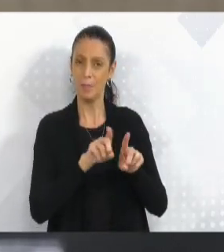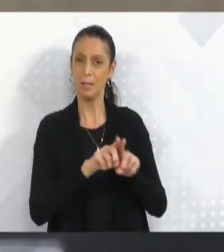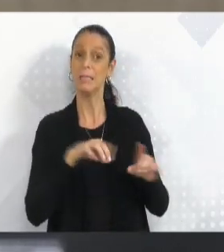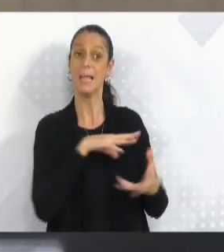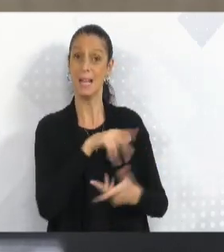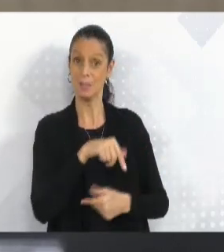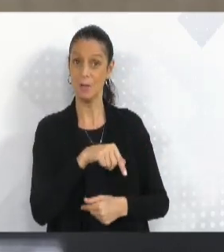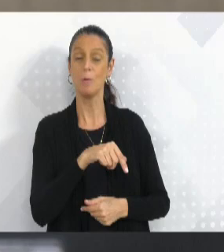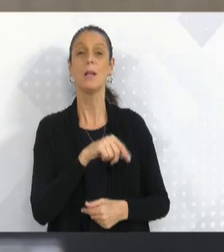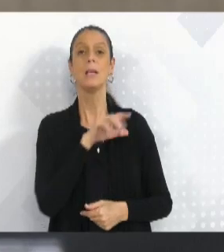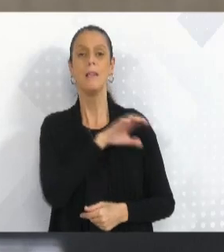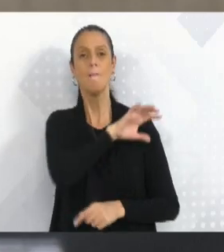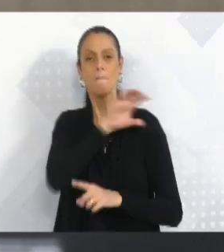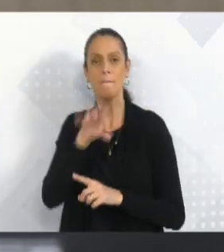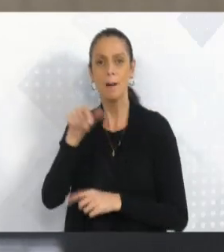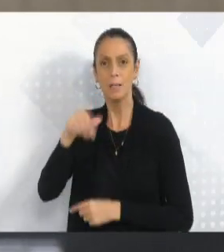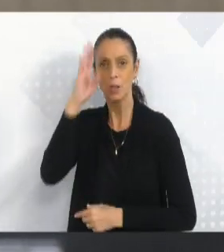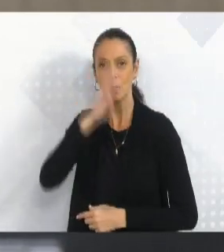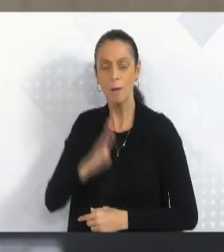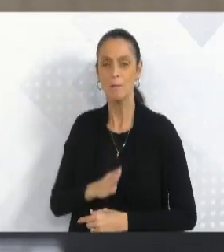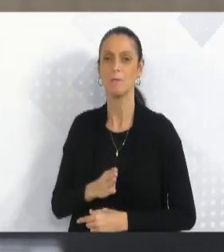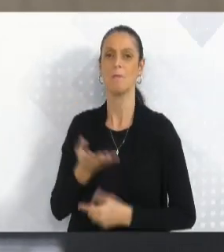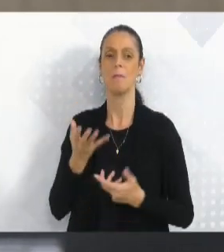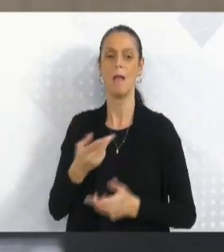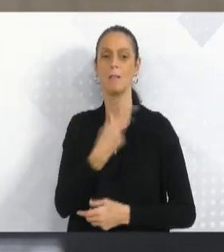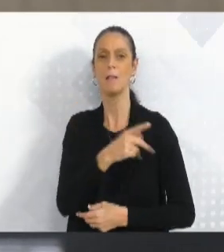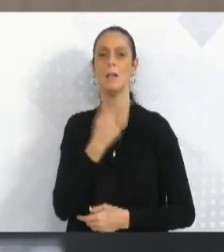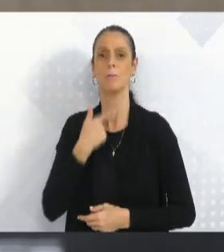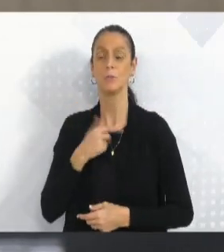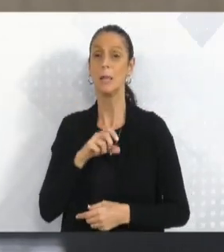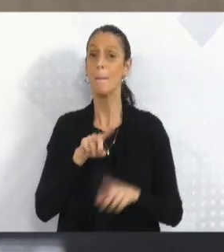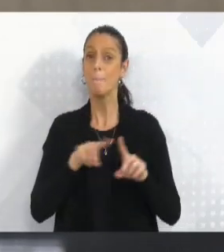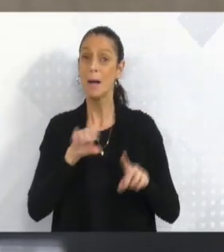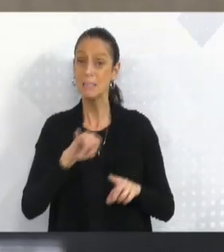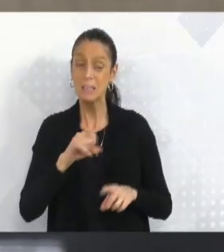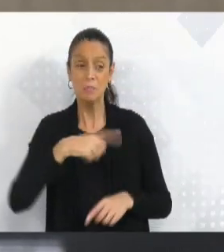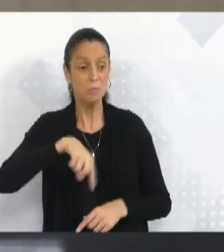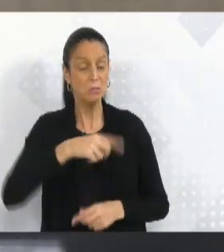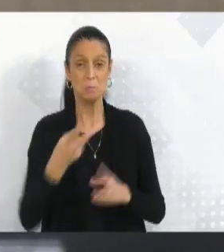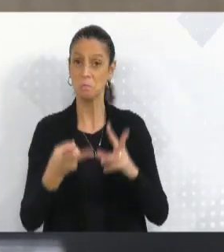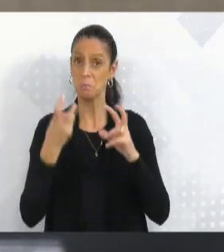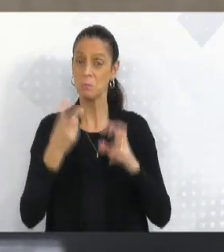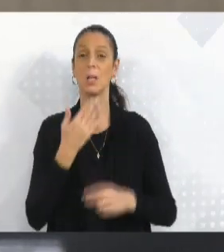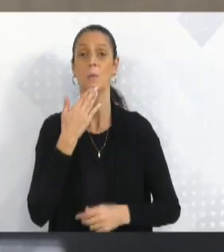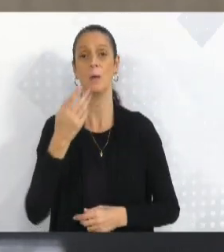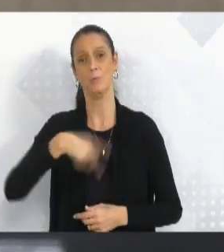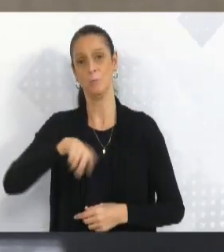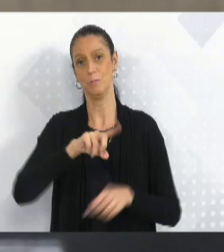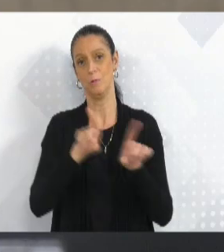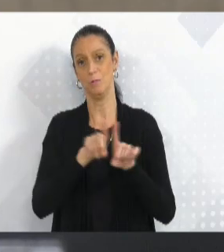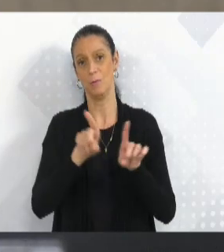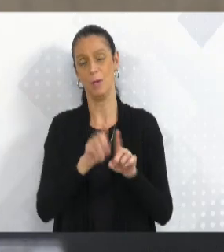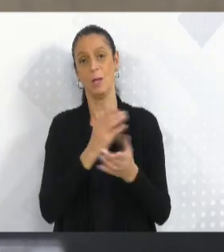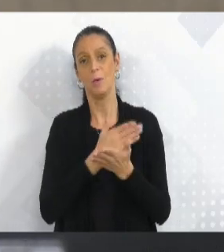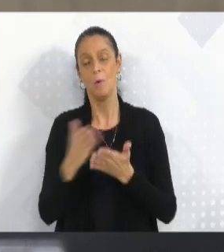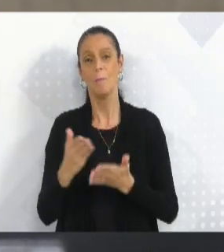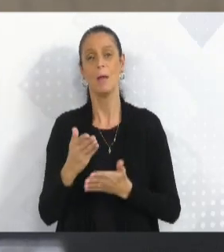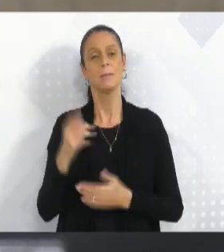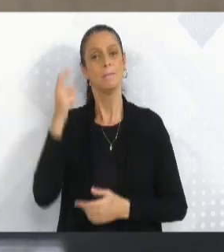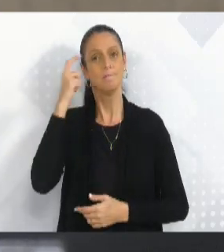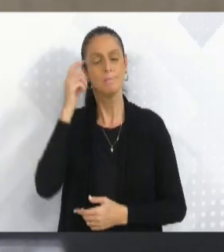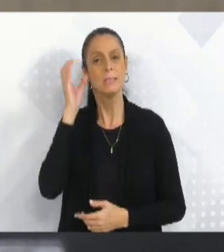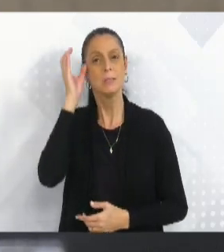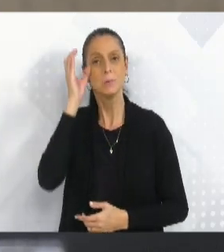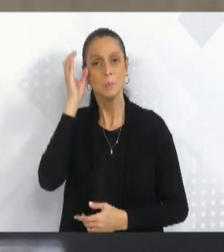seus interesses nesse país e se os senhores não enxergam isso eu peço encarecidamente que olhem para sua consciência